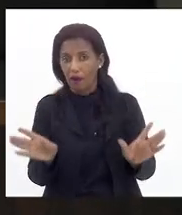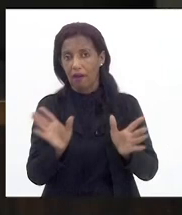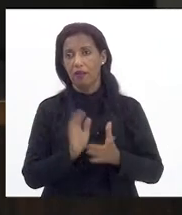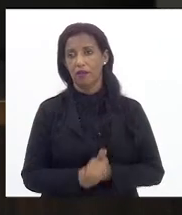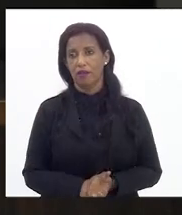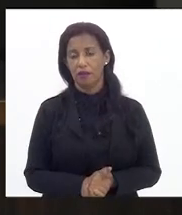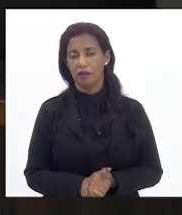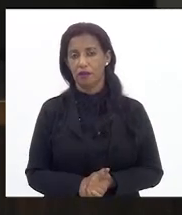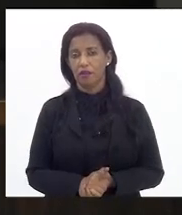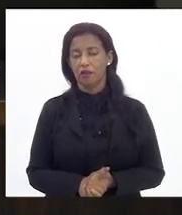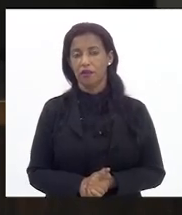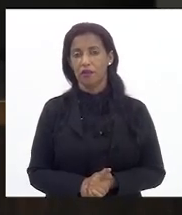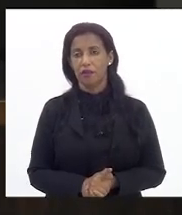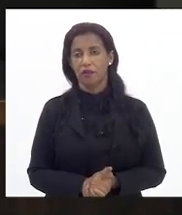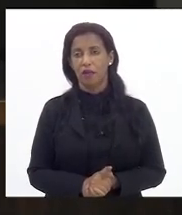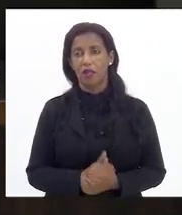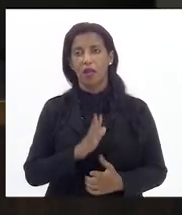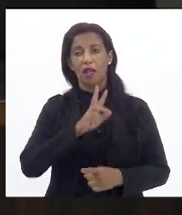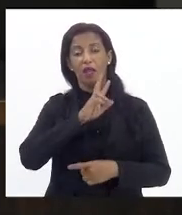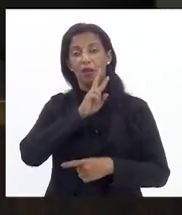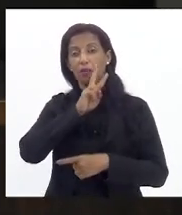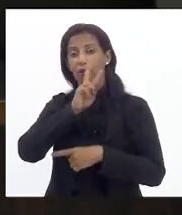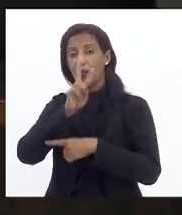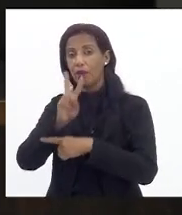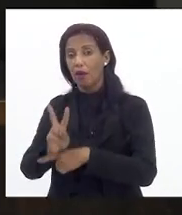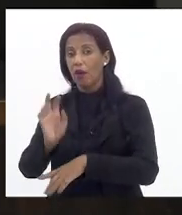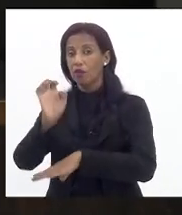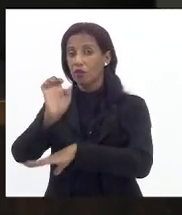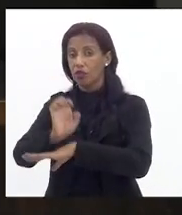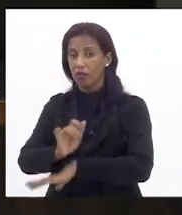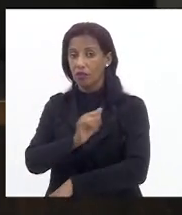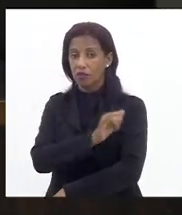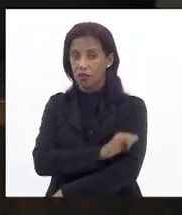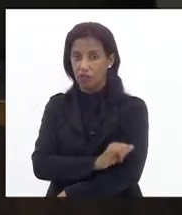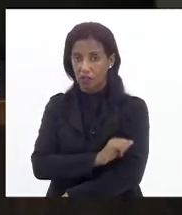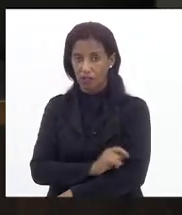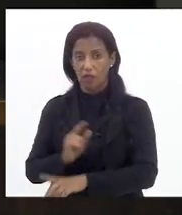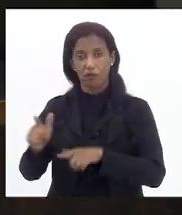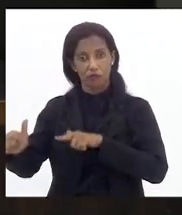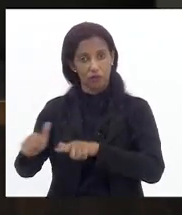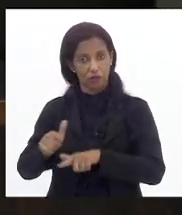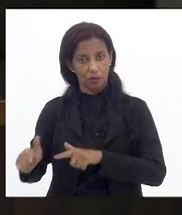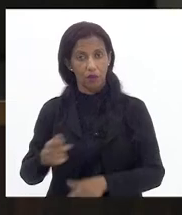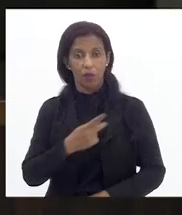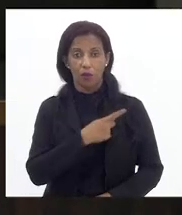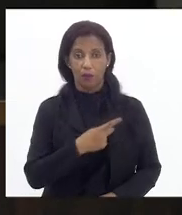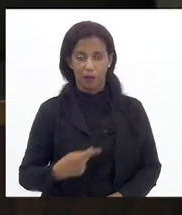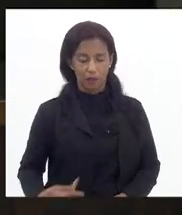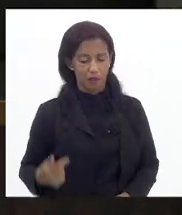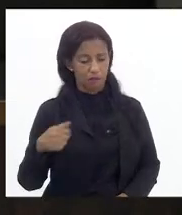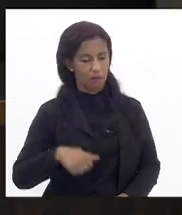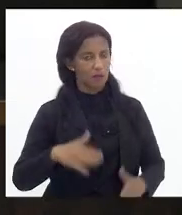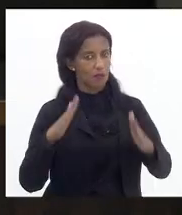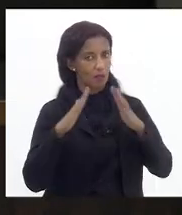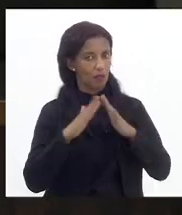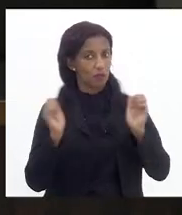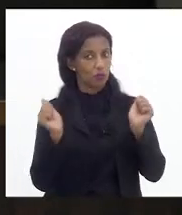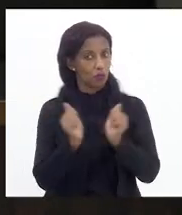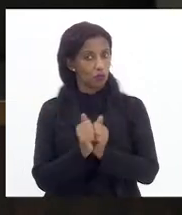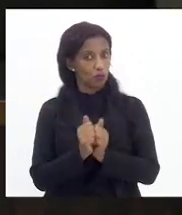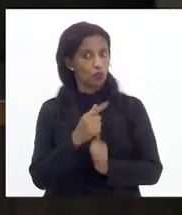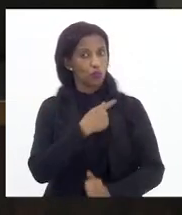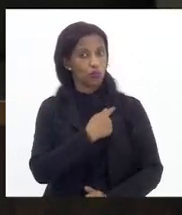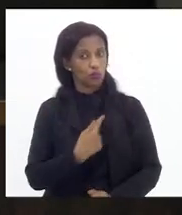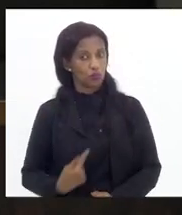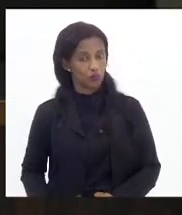em defesa dos Servidores em defesa do Estado do Rio de Janeiro é que o presidente desta casa juntamente com o governador Cláudio Castro